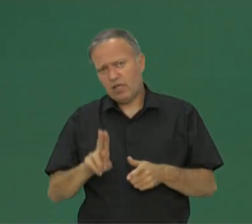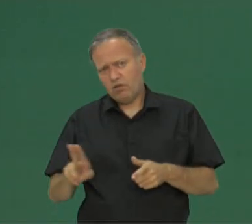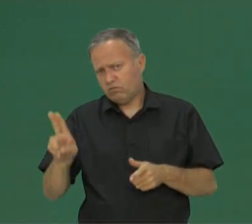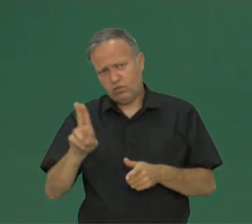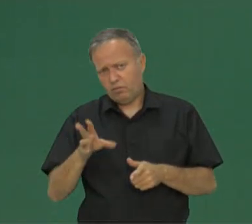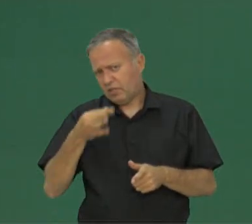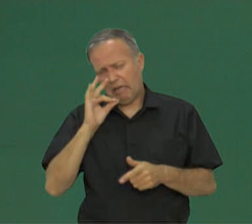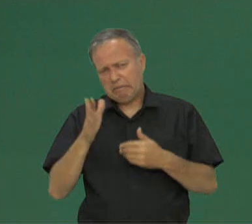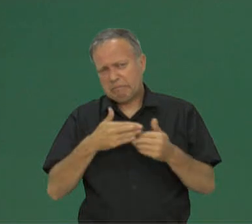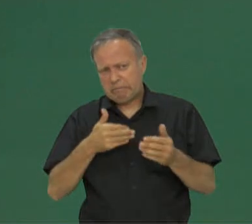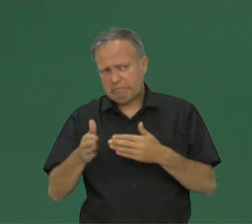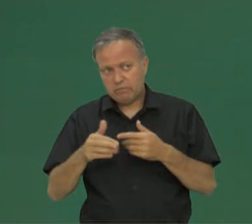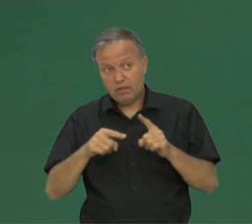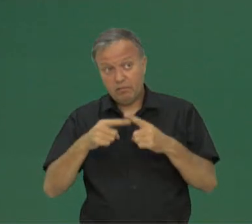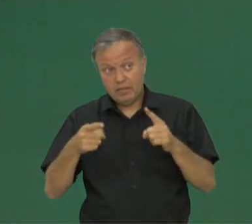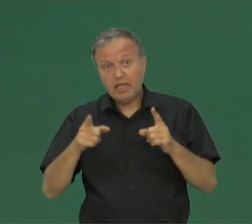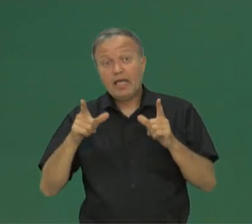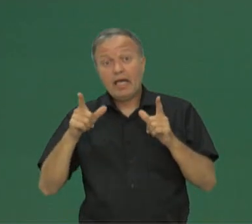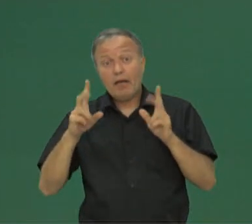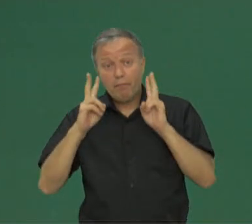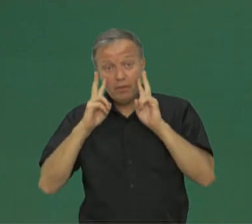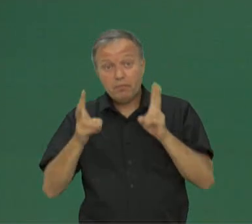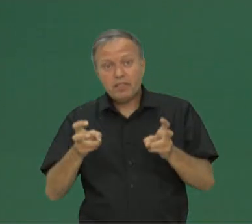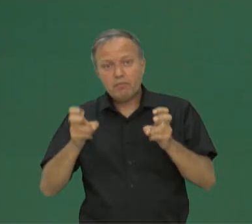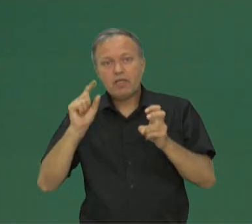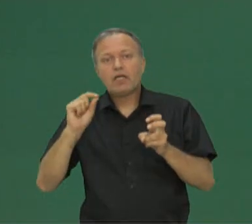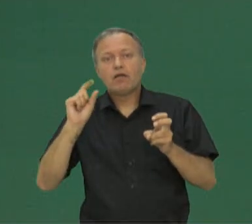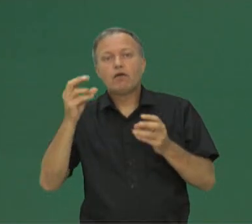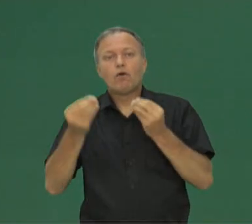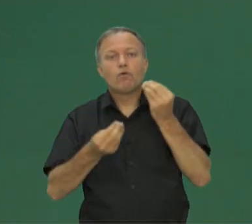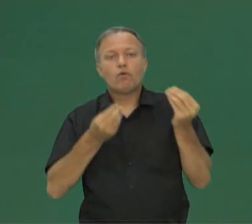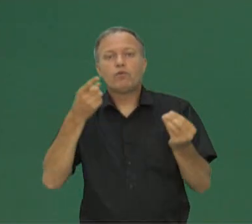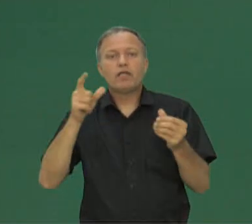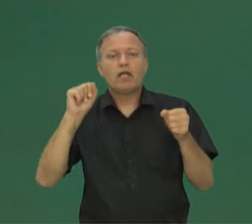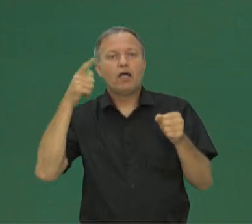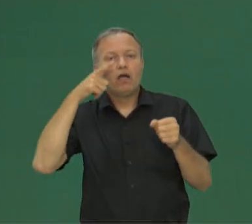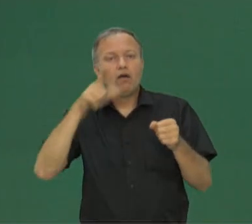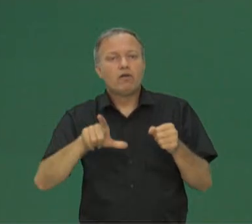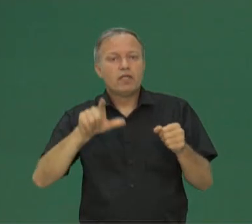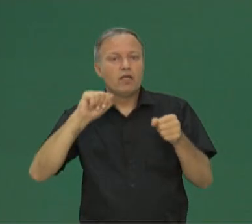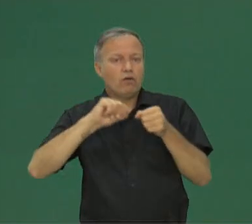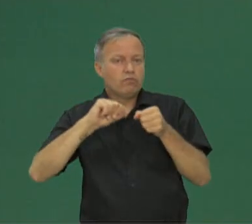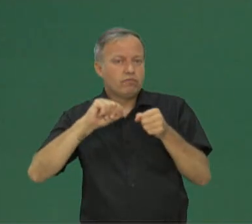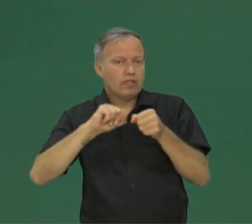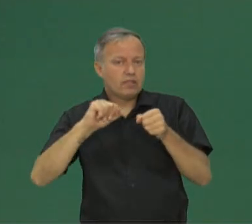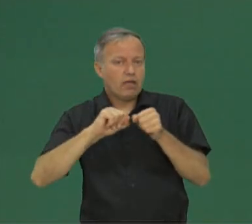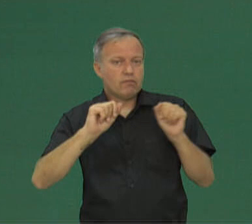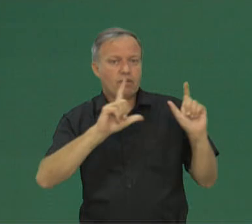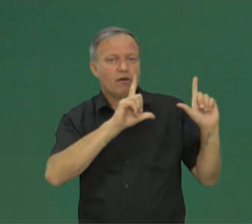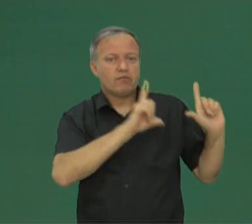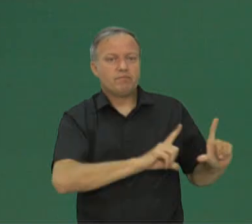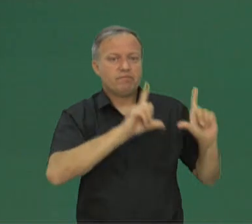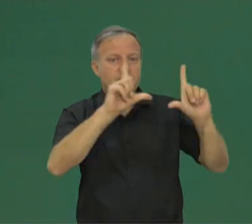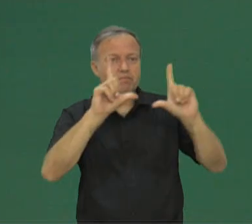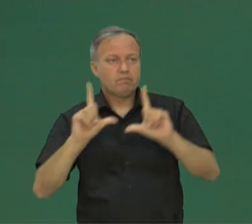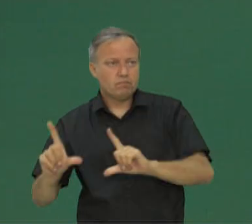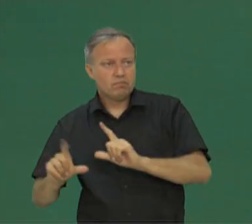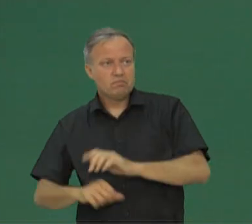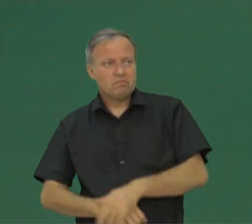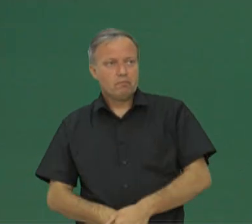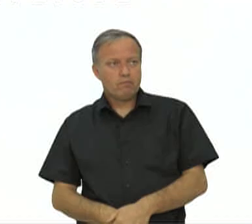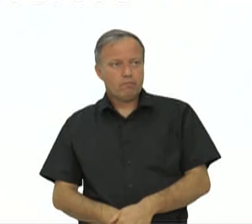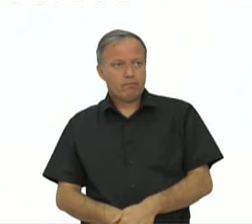do café e tudo mais, e desfeita, certo? Por isso também é efêmero. Vamos lá para